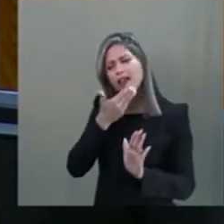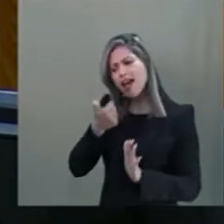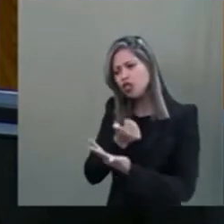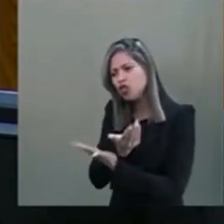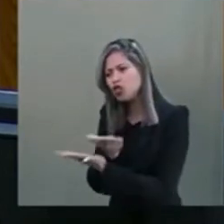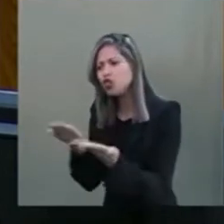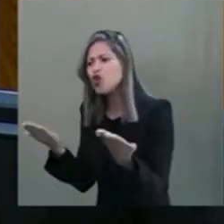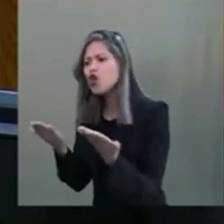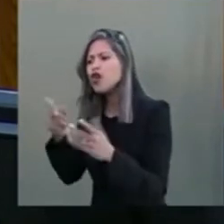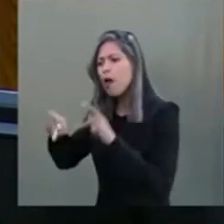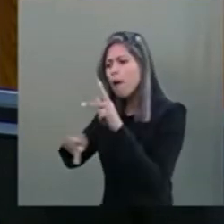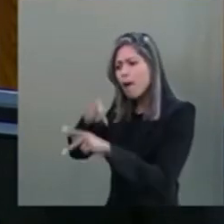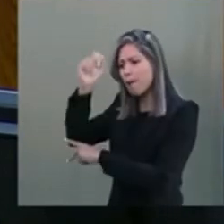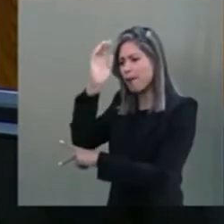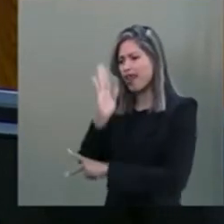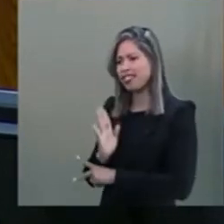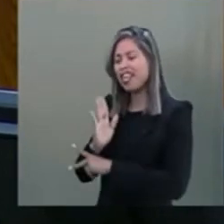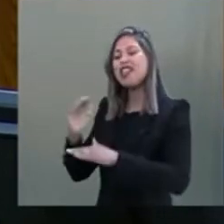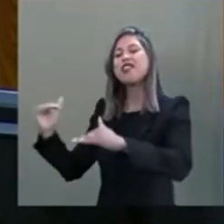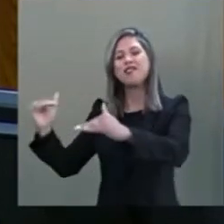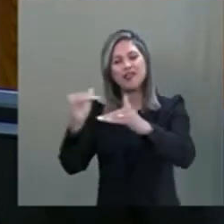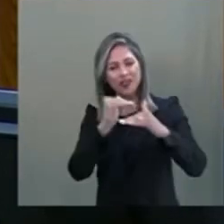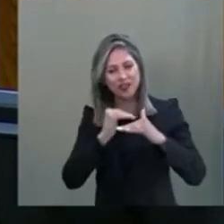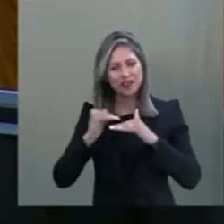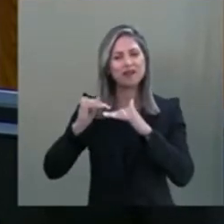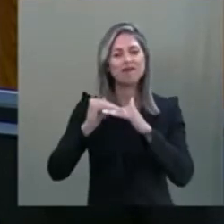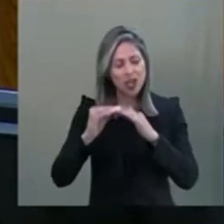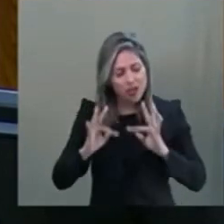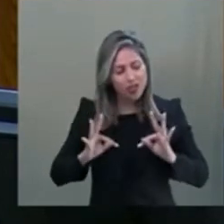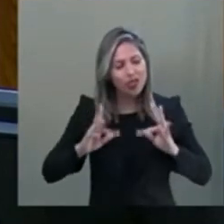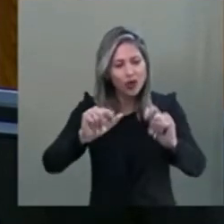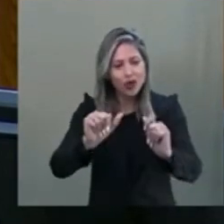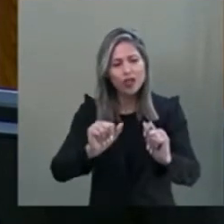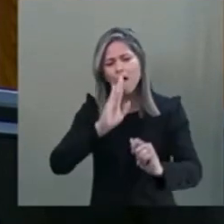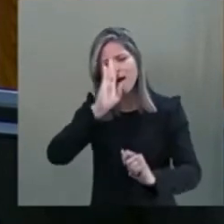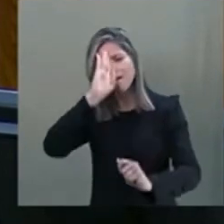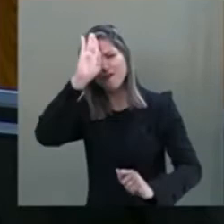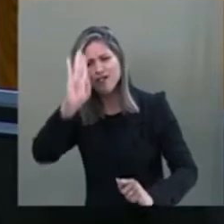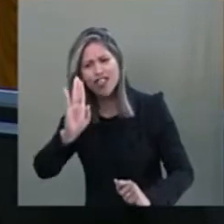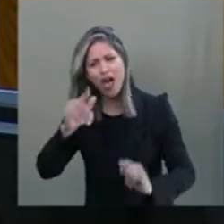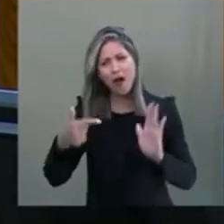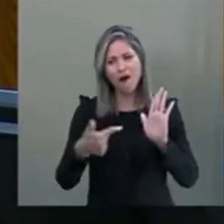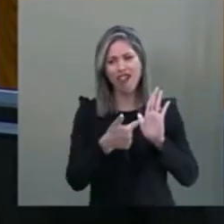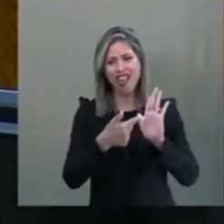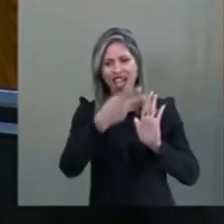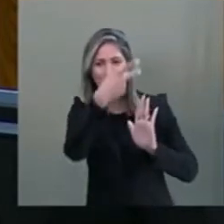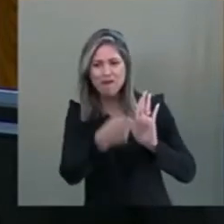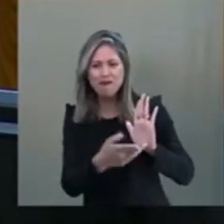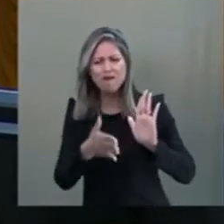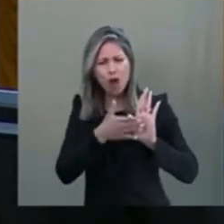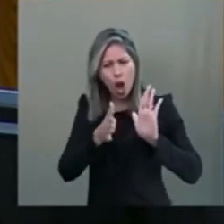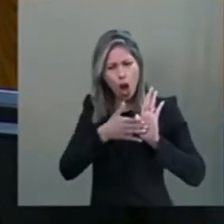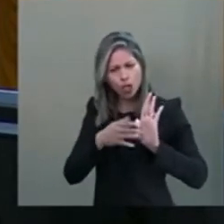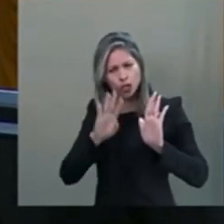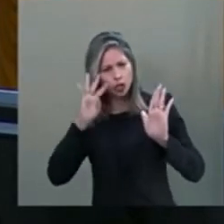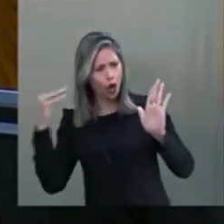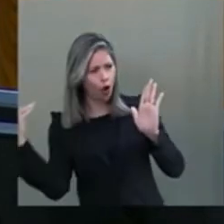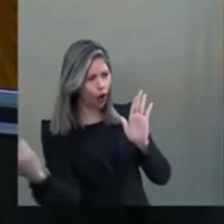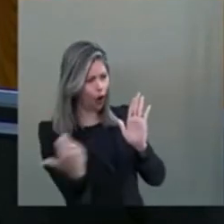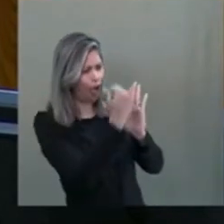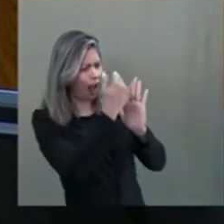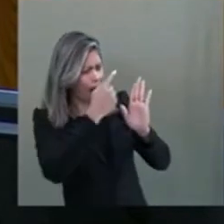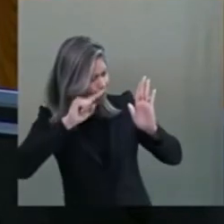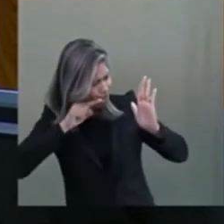brasileira. Igualmente, é fundamental que esse projeto siga e